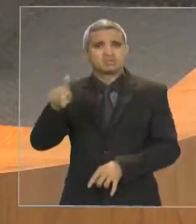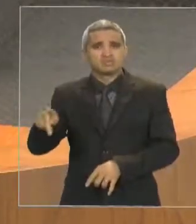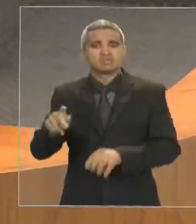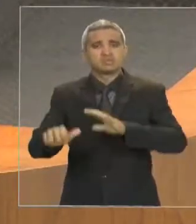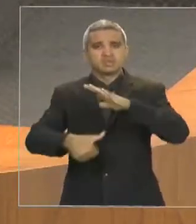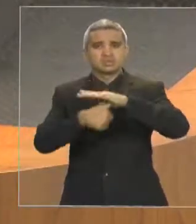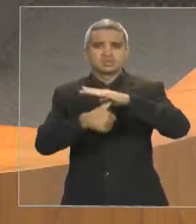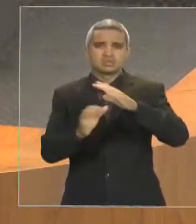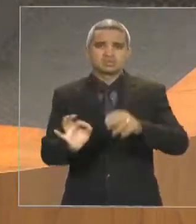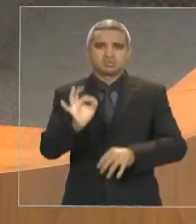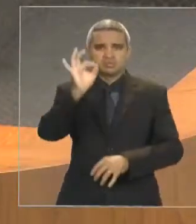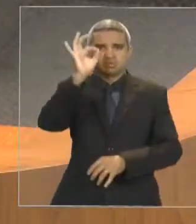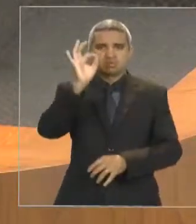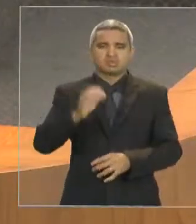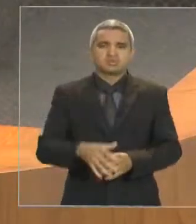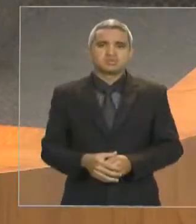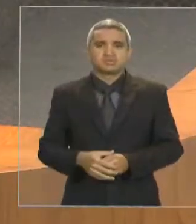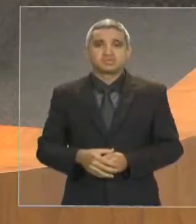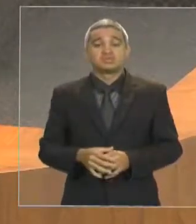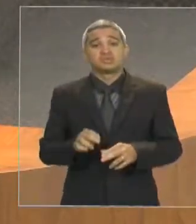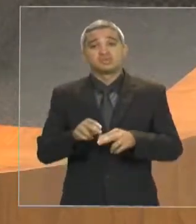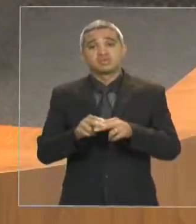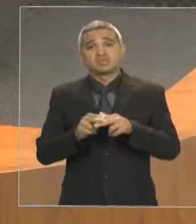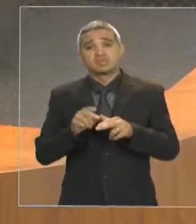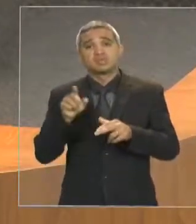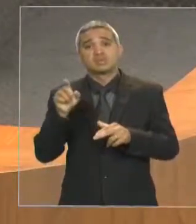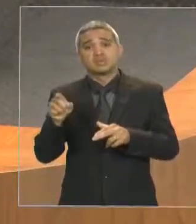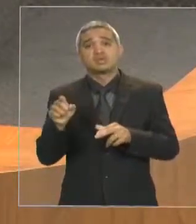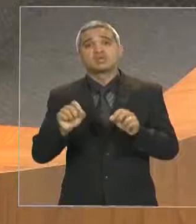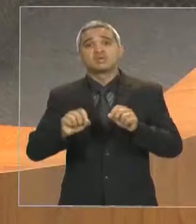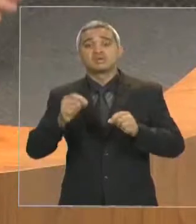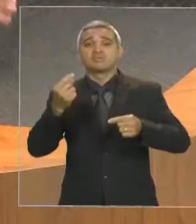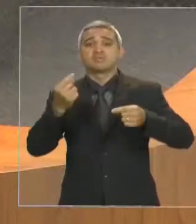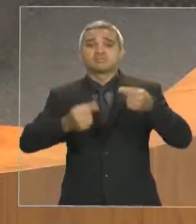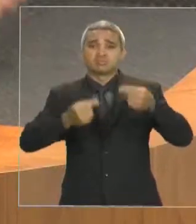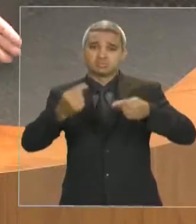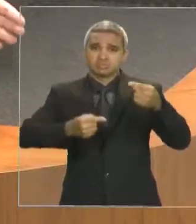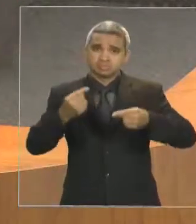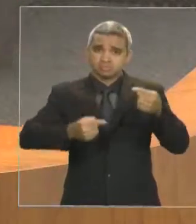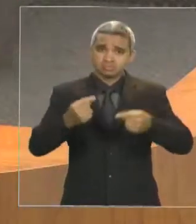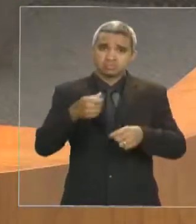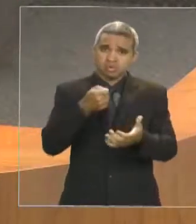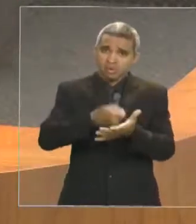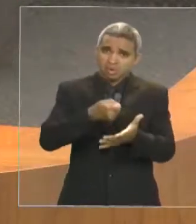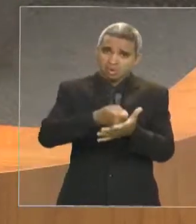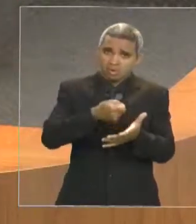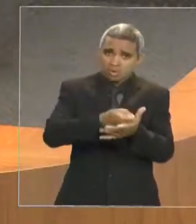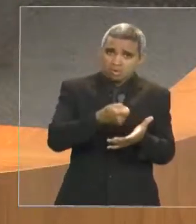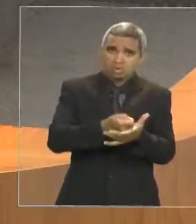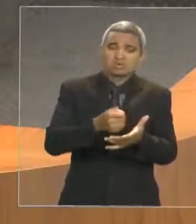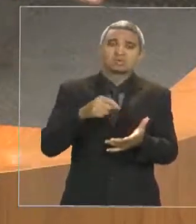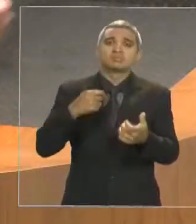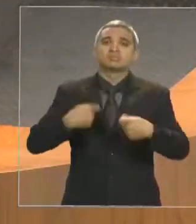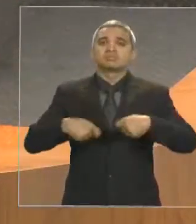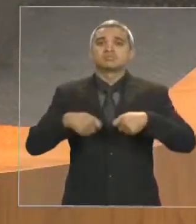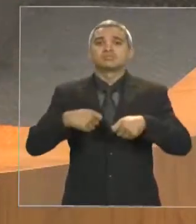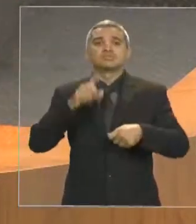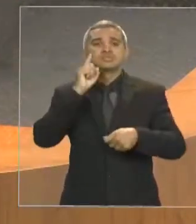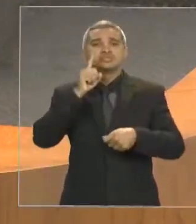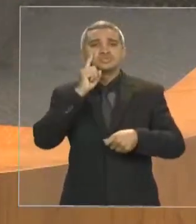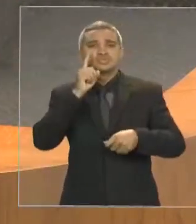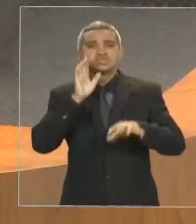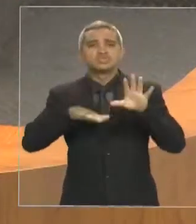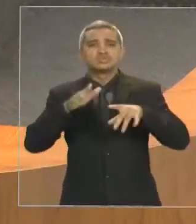que ele fez na educação, além de formular políticas educacionais, é obrigação de todo dia recuperar uma escola, é uma porta que cai,